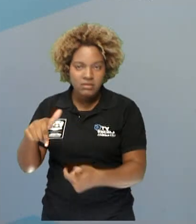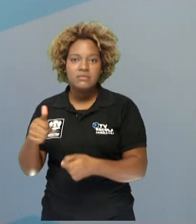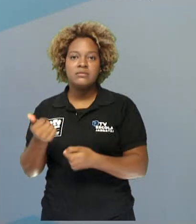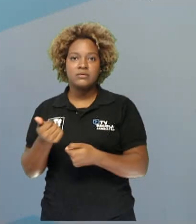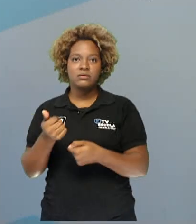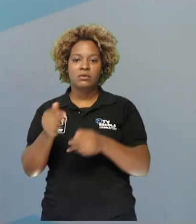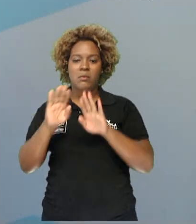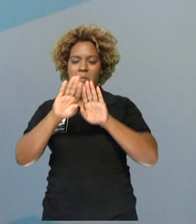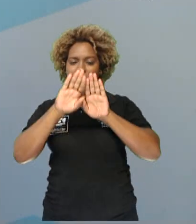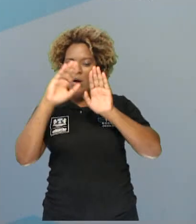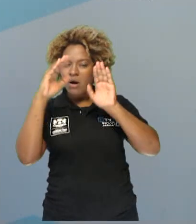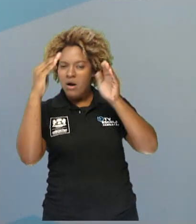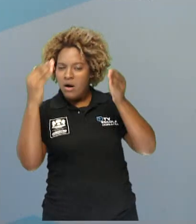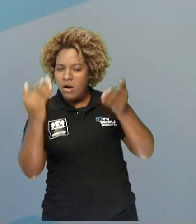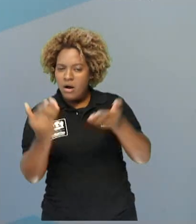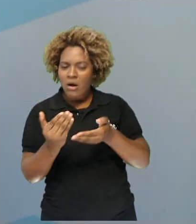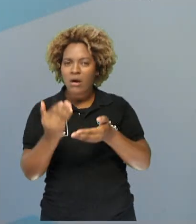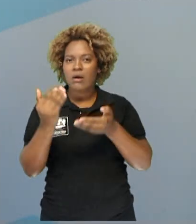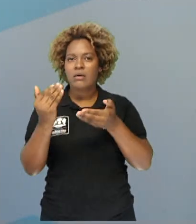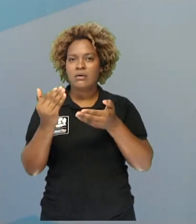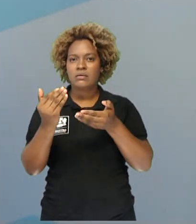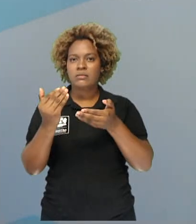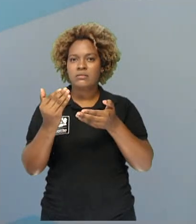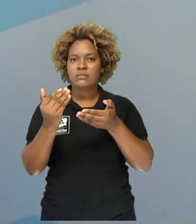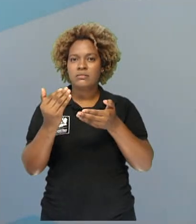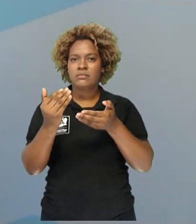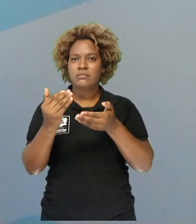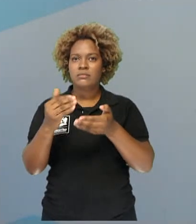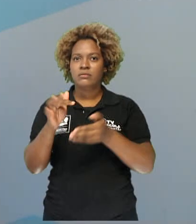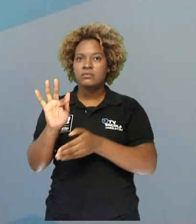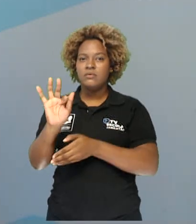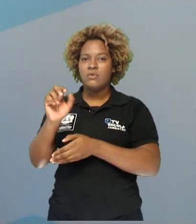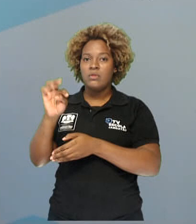externa visível do Sol é chamada de fotosfera.